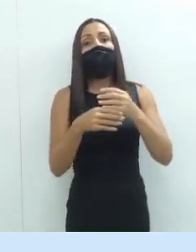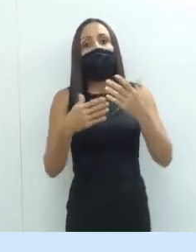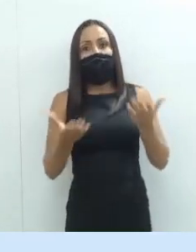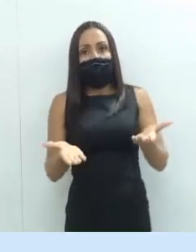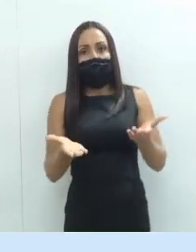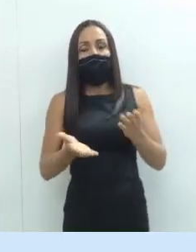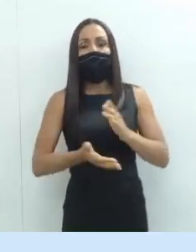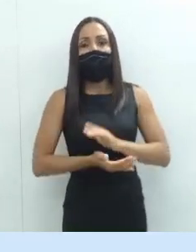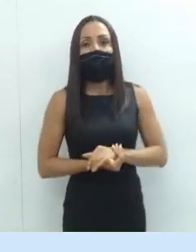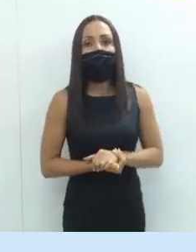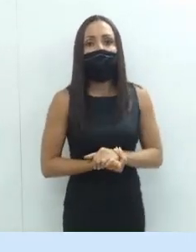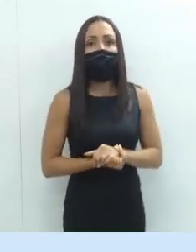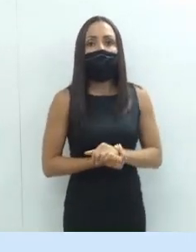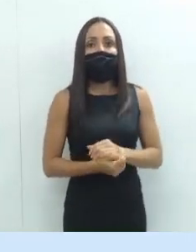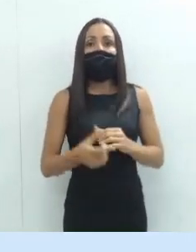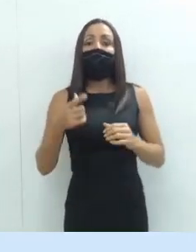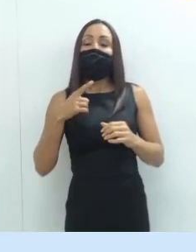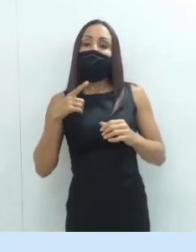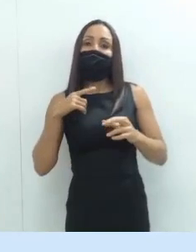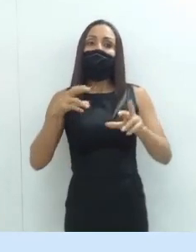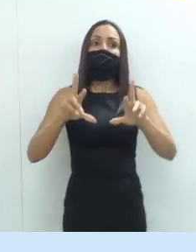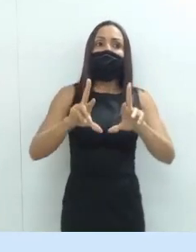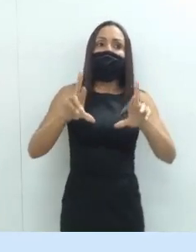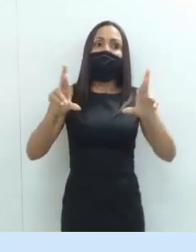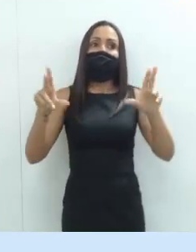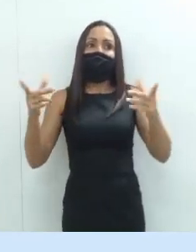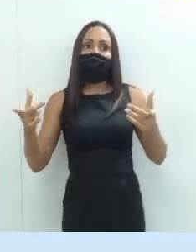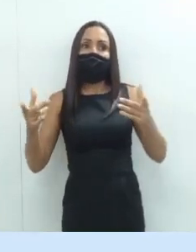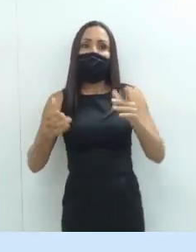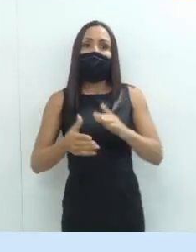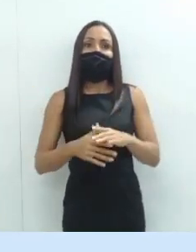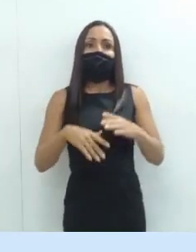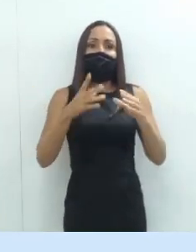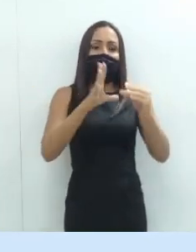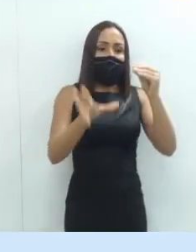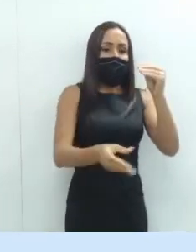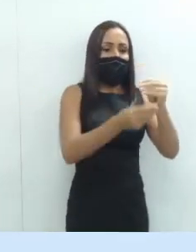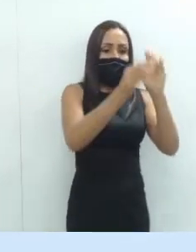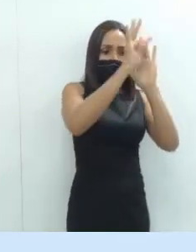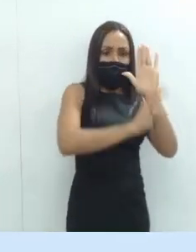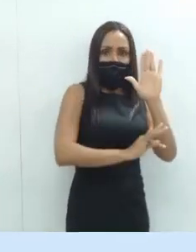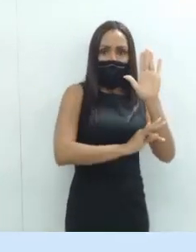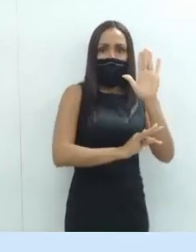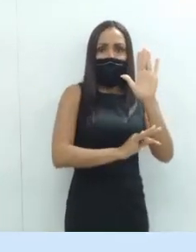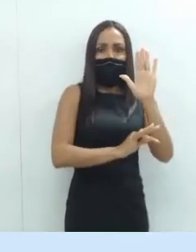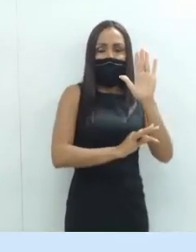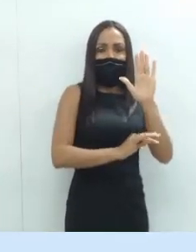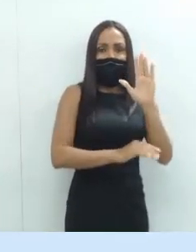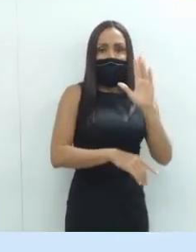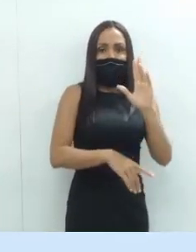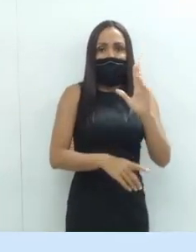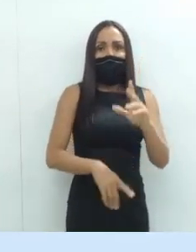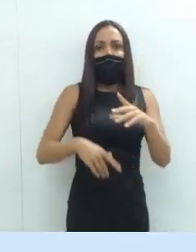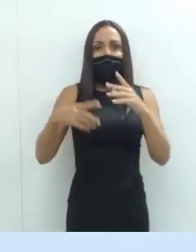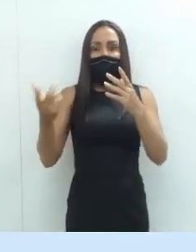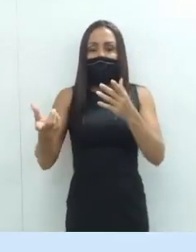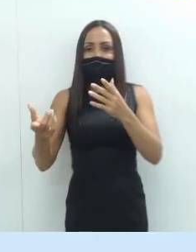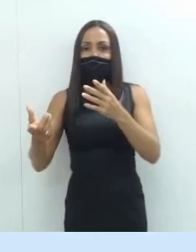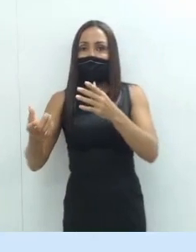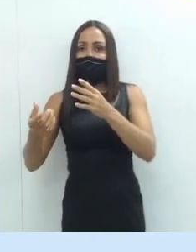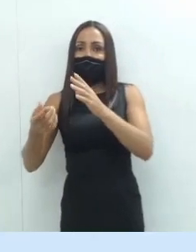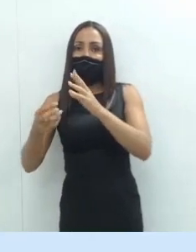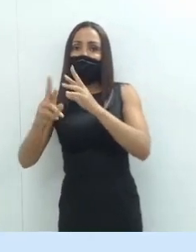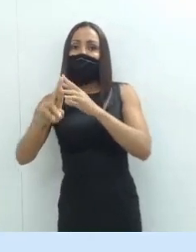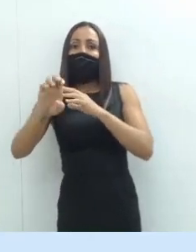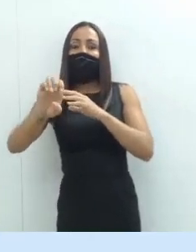seguinte: existe uma diferença entre resumir um texto e resenhar um